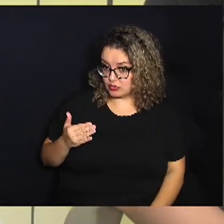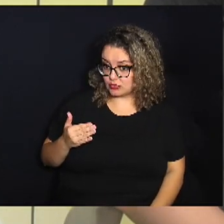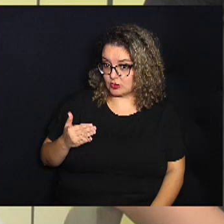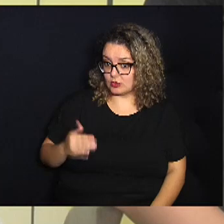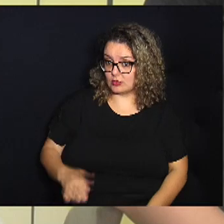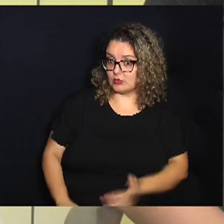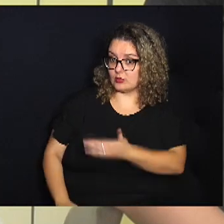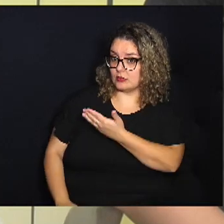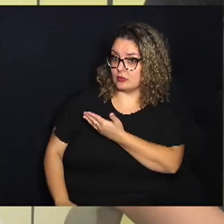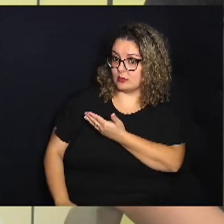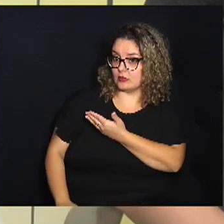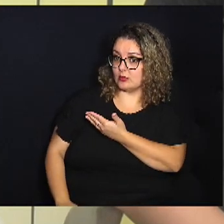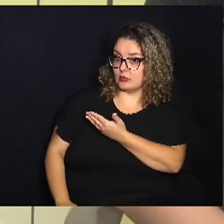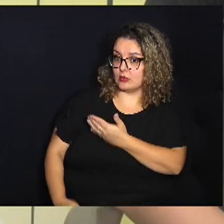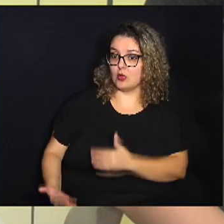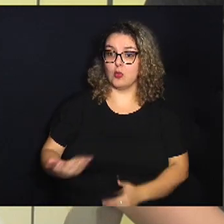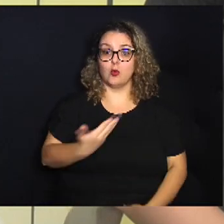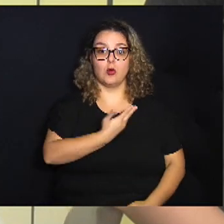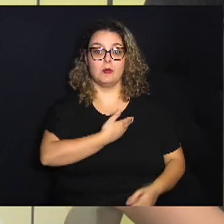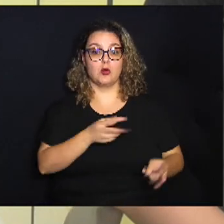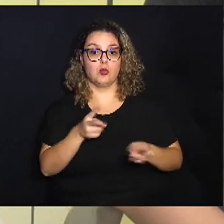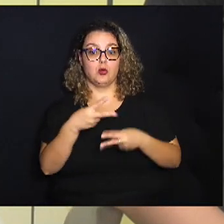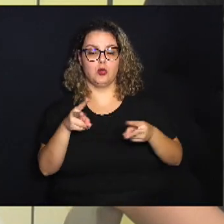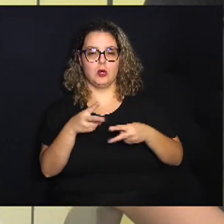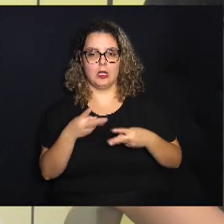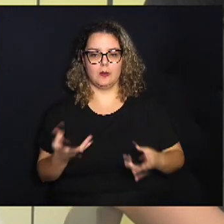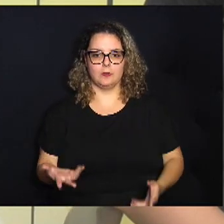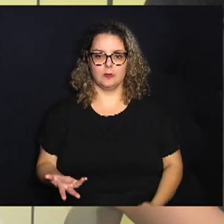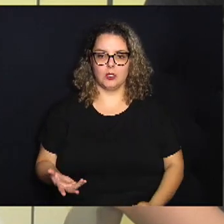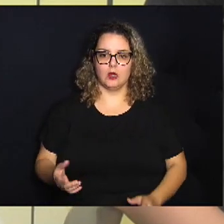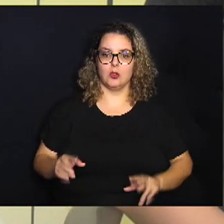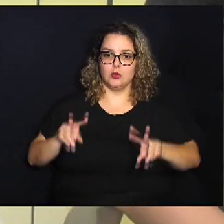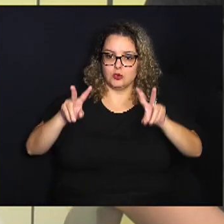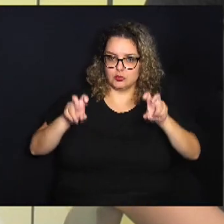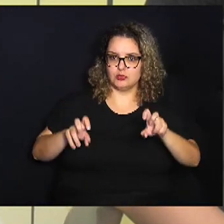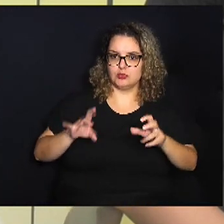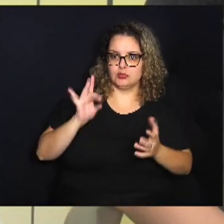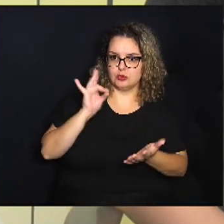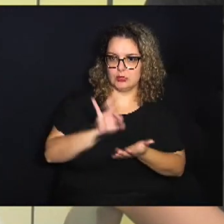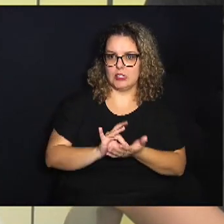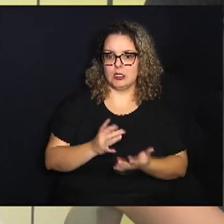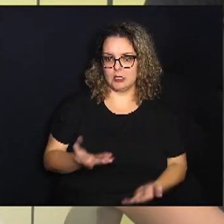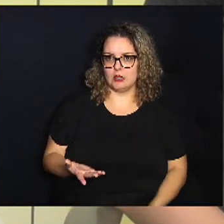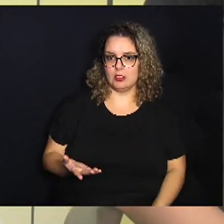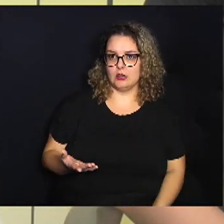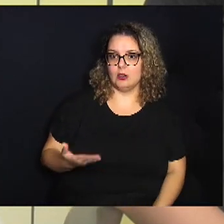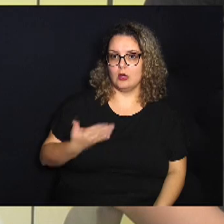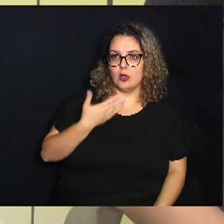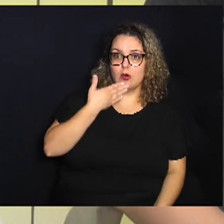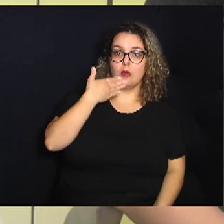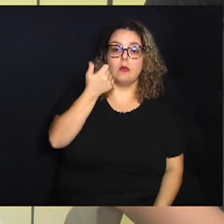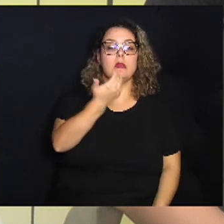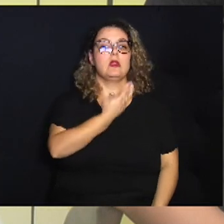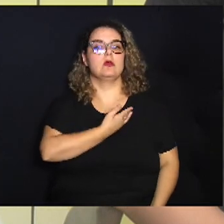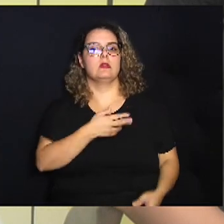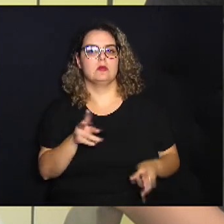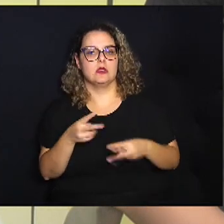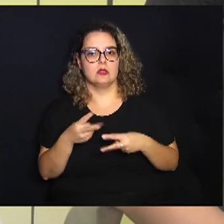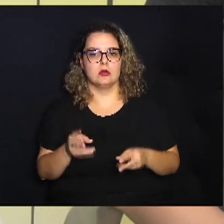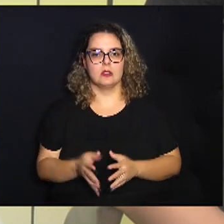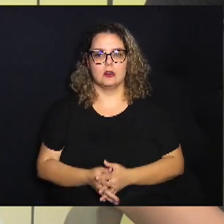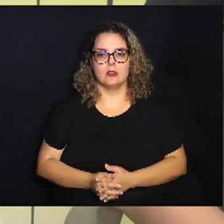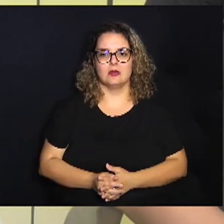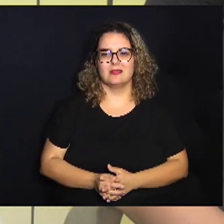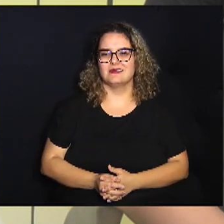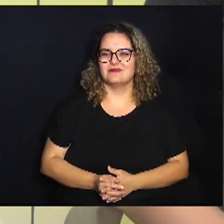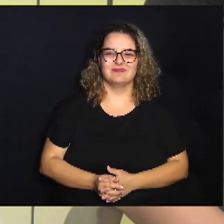chama Robert Scheid, O Amigo do Vento. Tá. O título original que eu tinha, o subtítulo era O Melhor Amigo do Vento. E aí ele